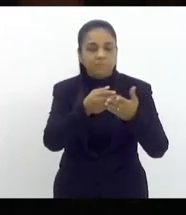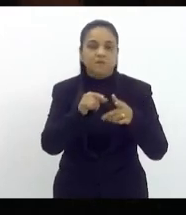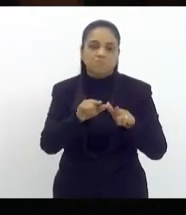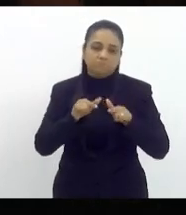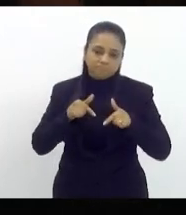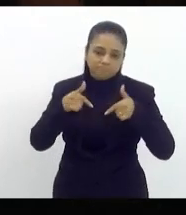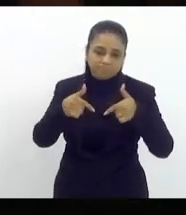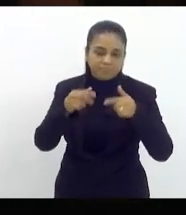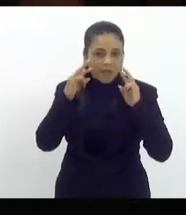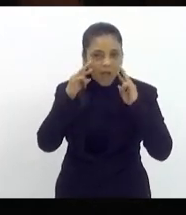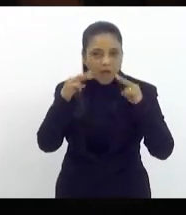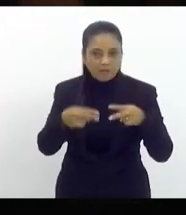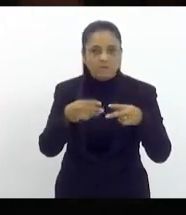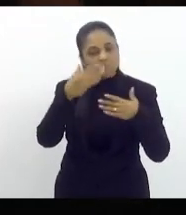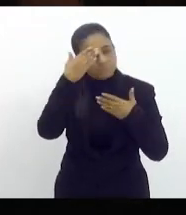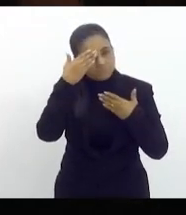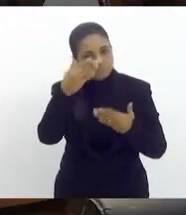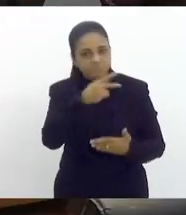obrigada